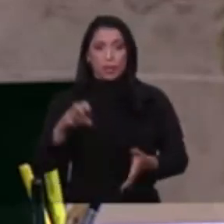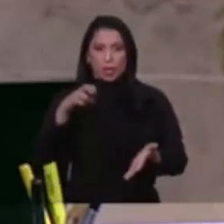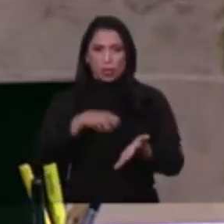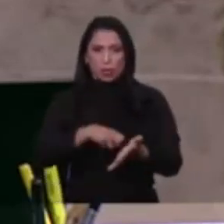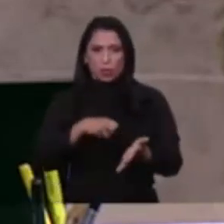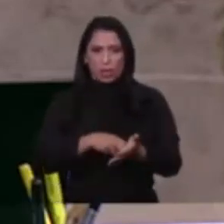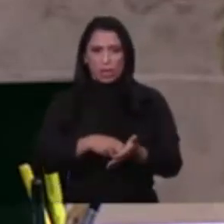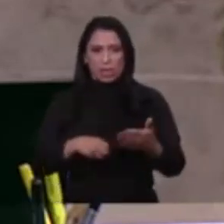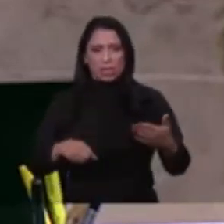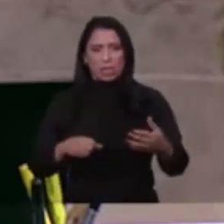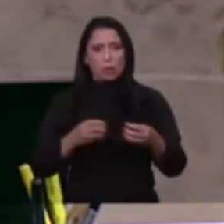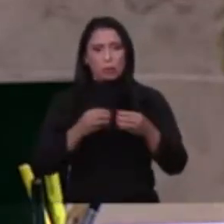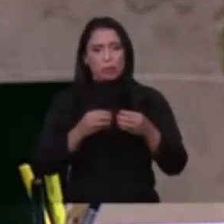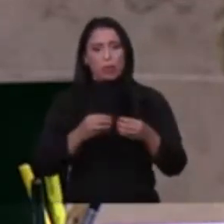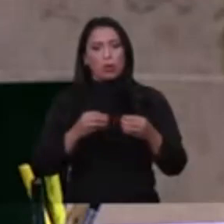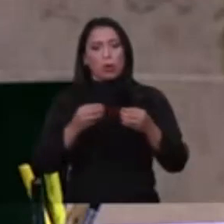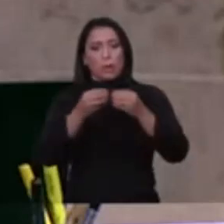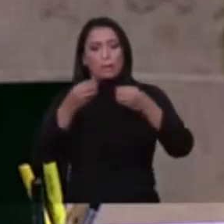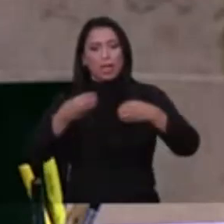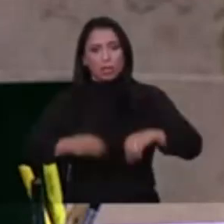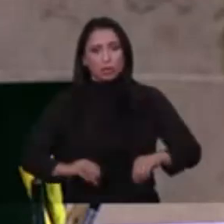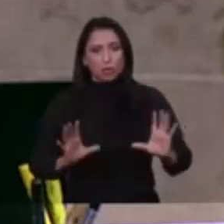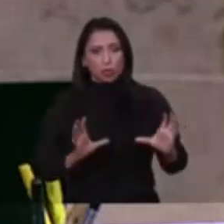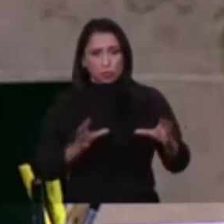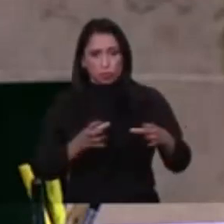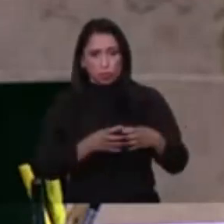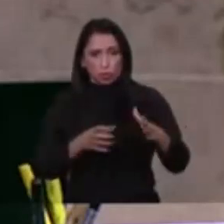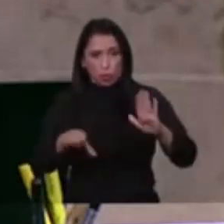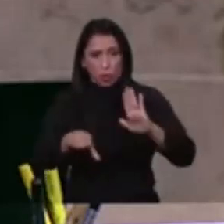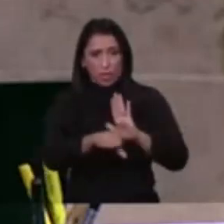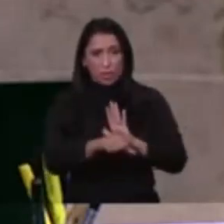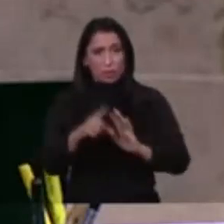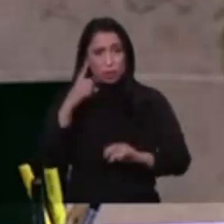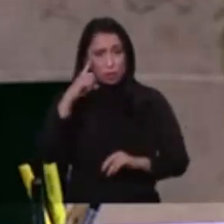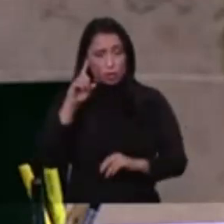moral coletivo provocado pelos crimes executados no